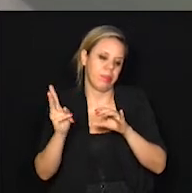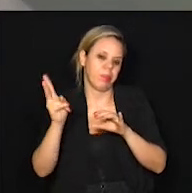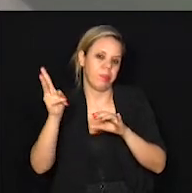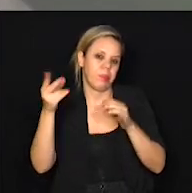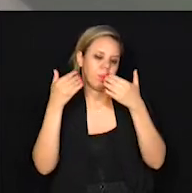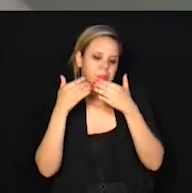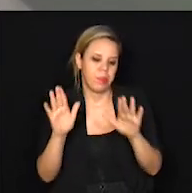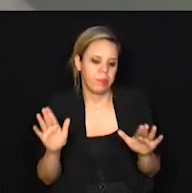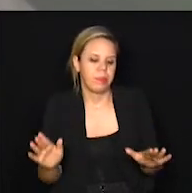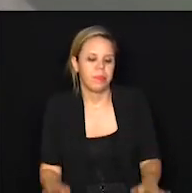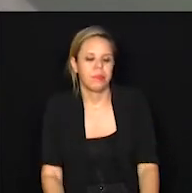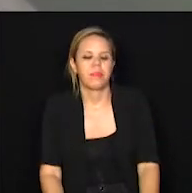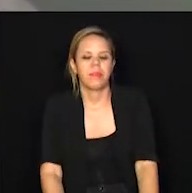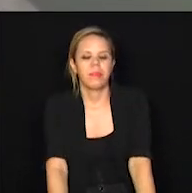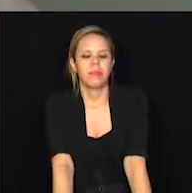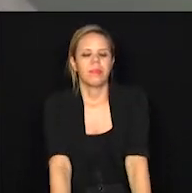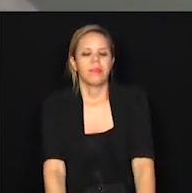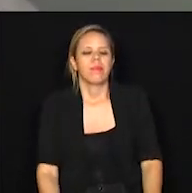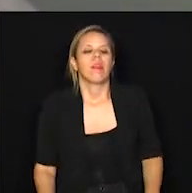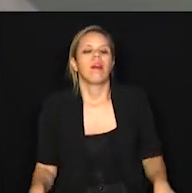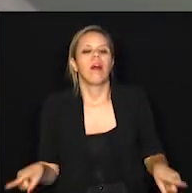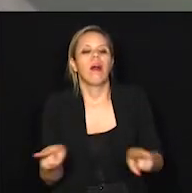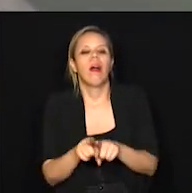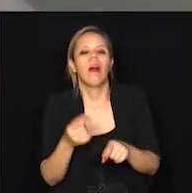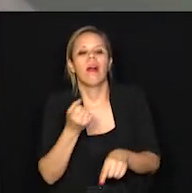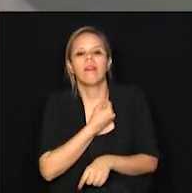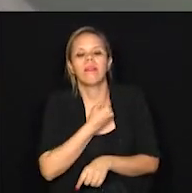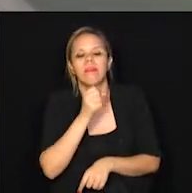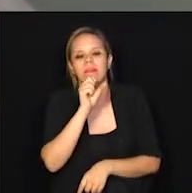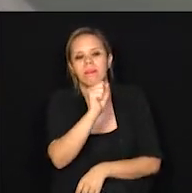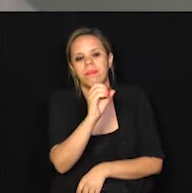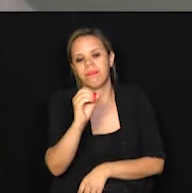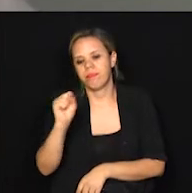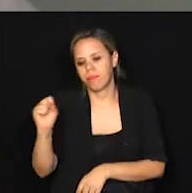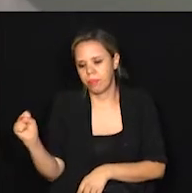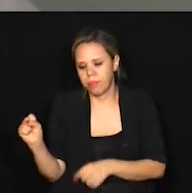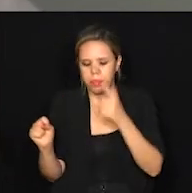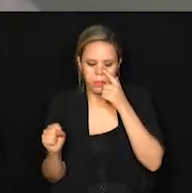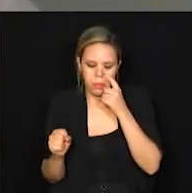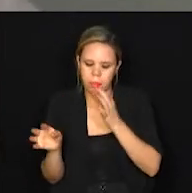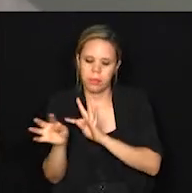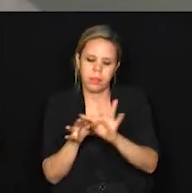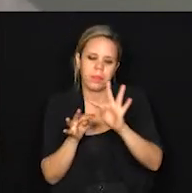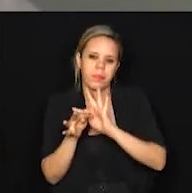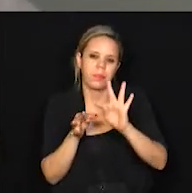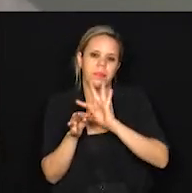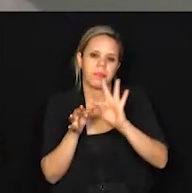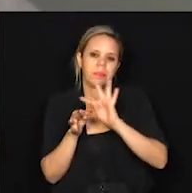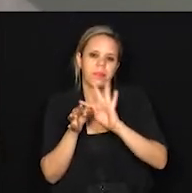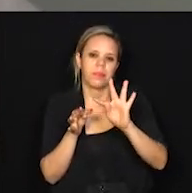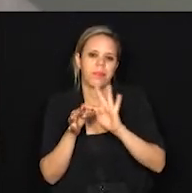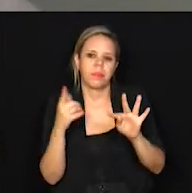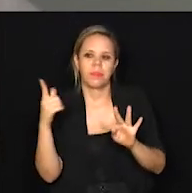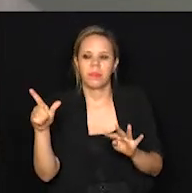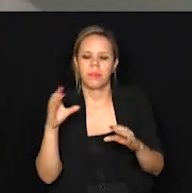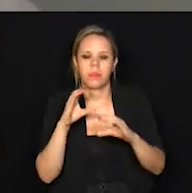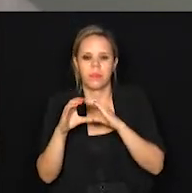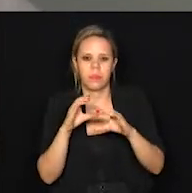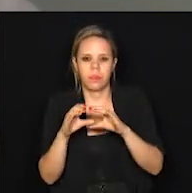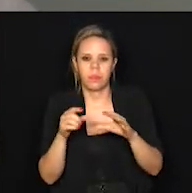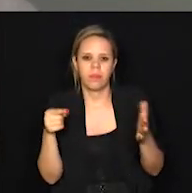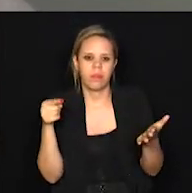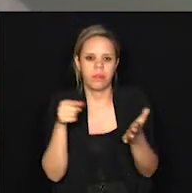também. Como a gente diz, né, desde o começo, a gente fez aqui um convite a todos os setores, todos os segmentos, porque a gente acha